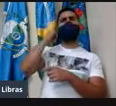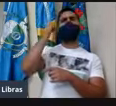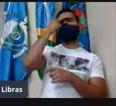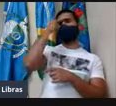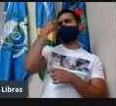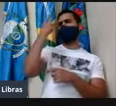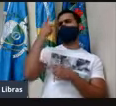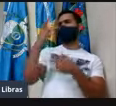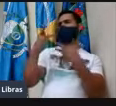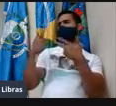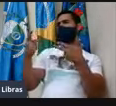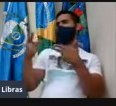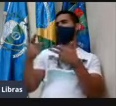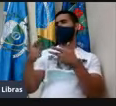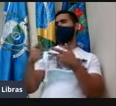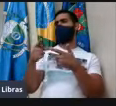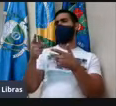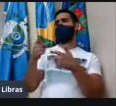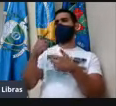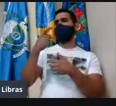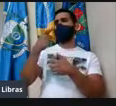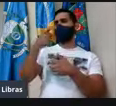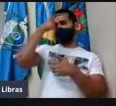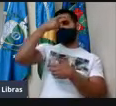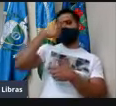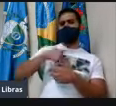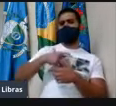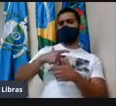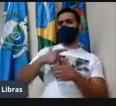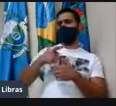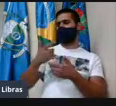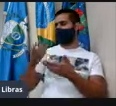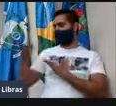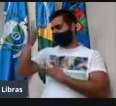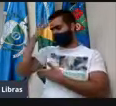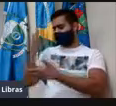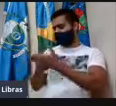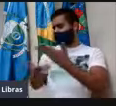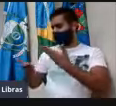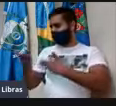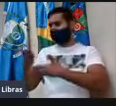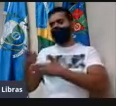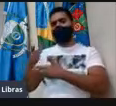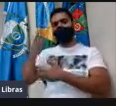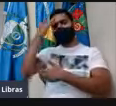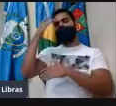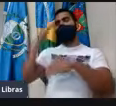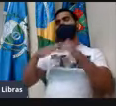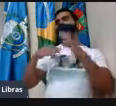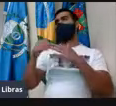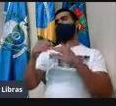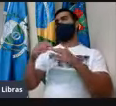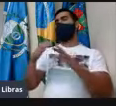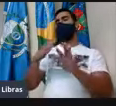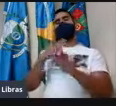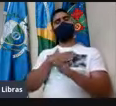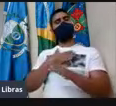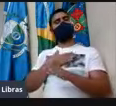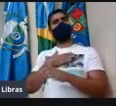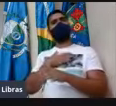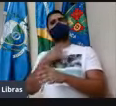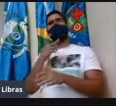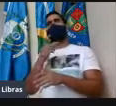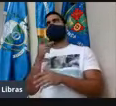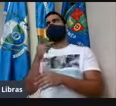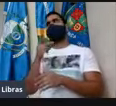do ponto de vista de humanização, do tratamento com o servidor. É, não é do meu feitio